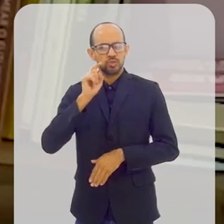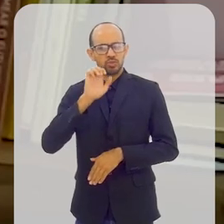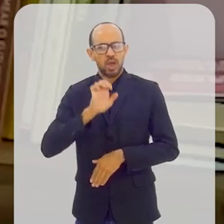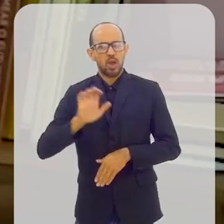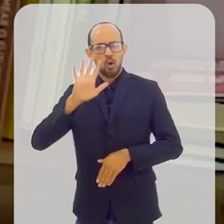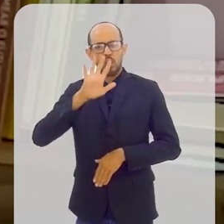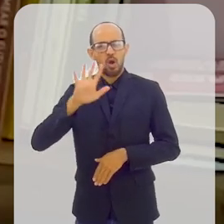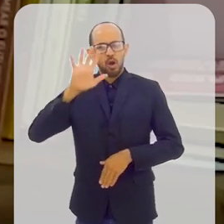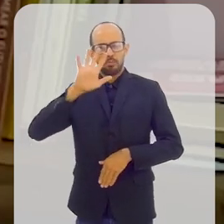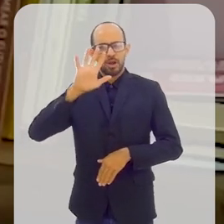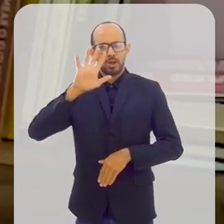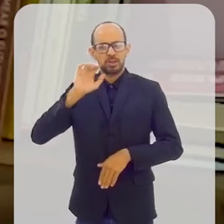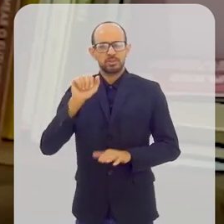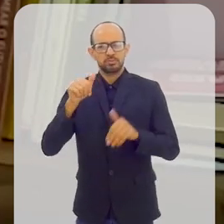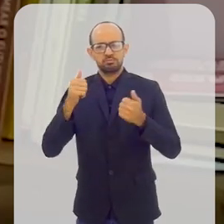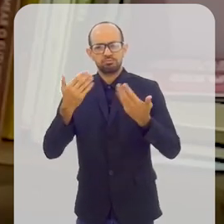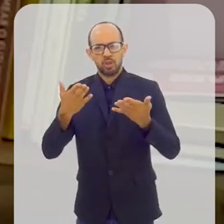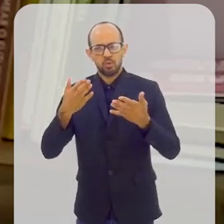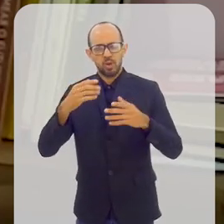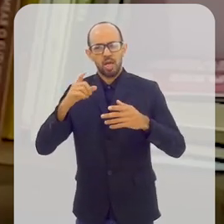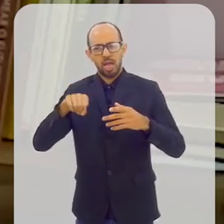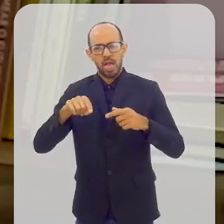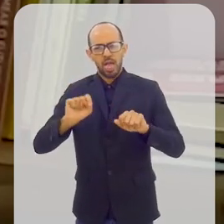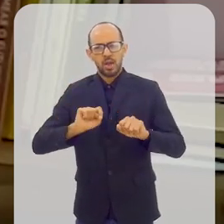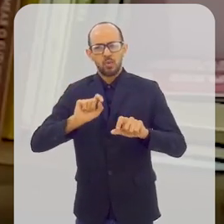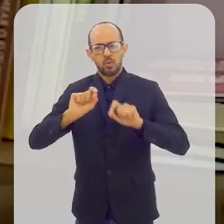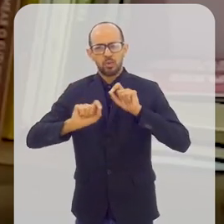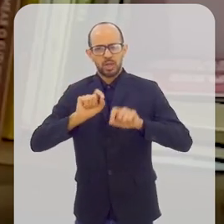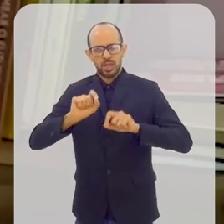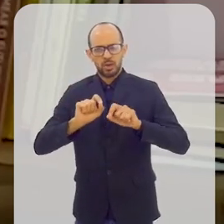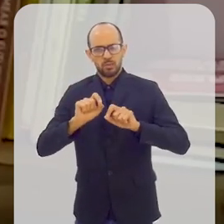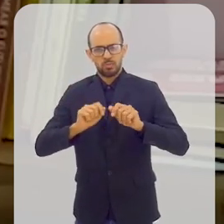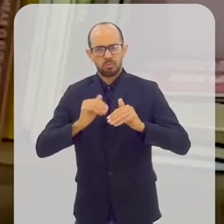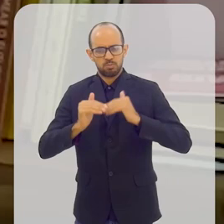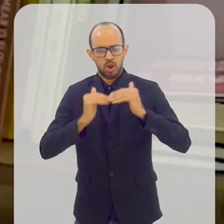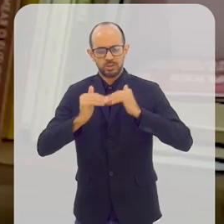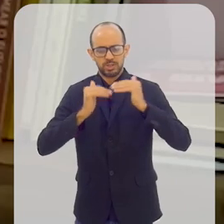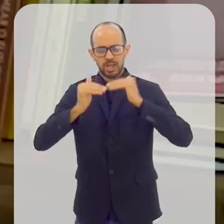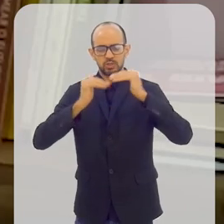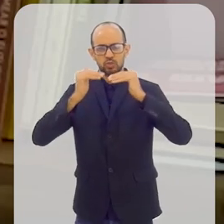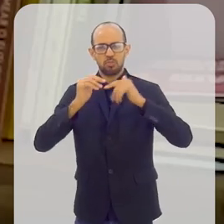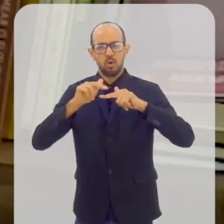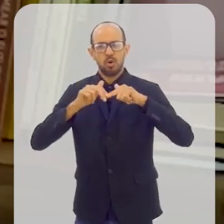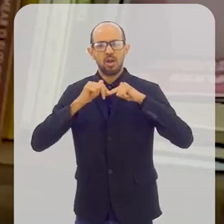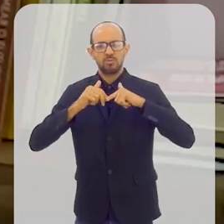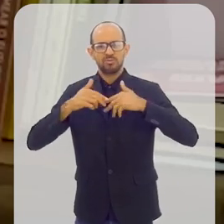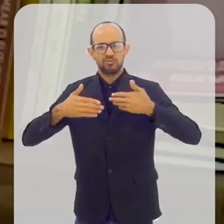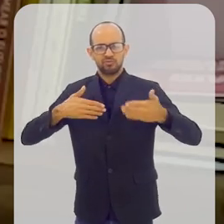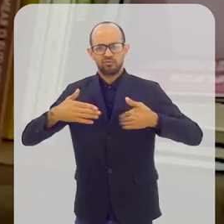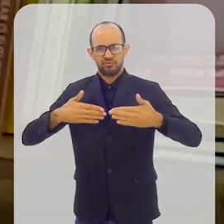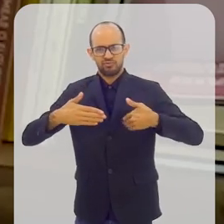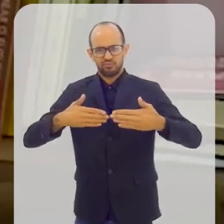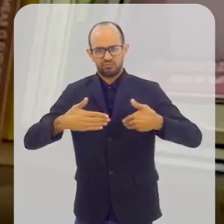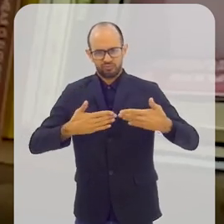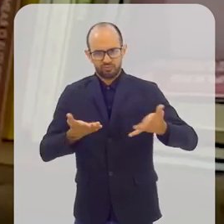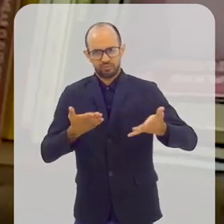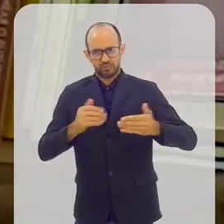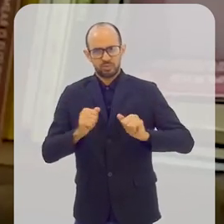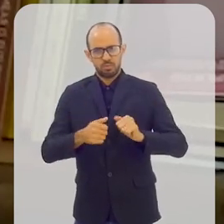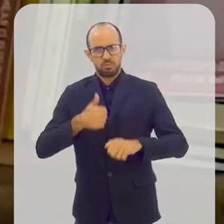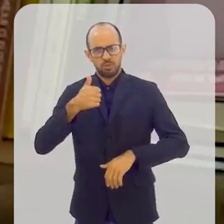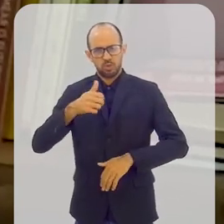tem na Europa. Isso aí vem primeiro de um processo fabril. Quer dizer, você chegou ali